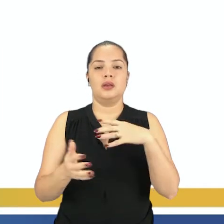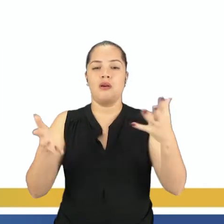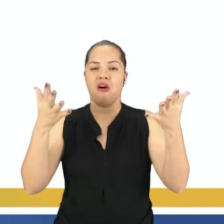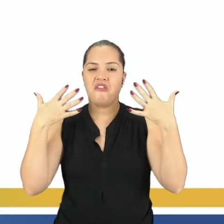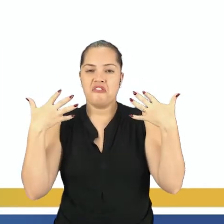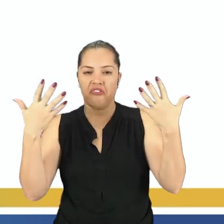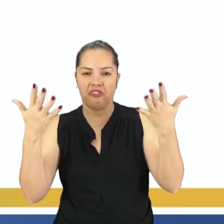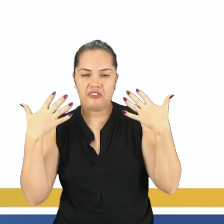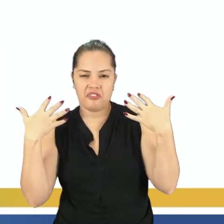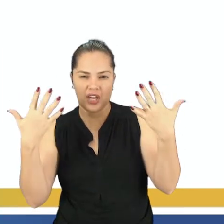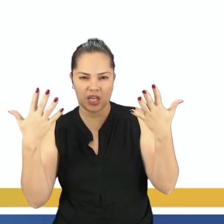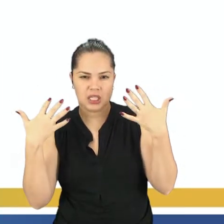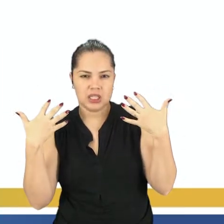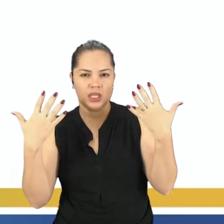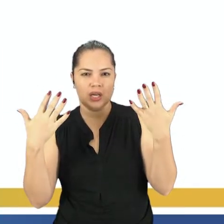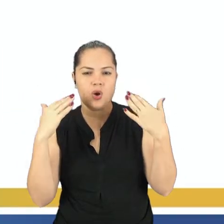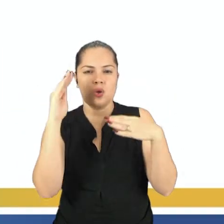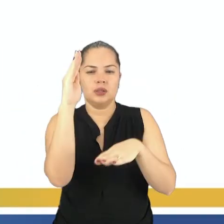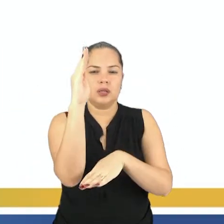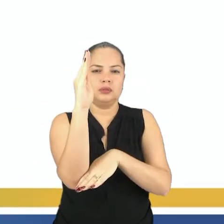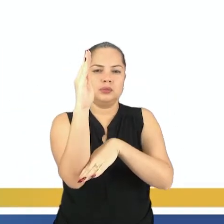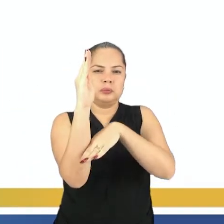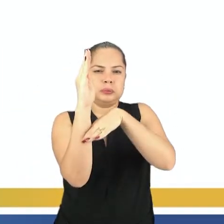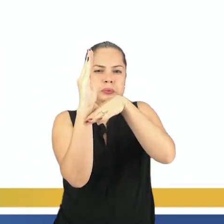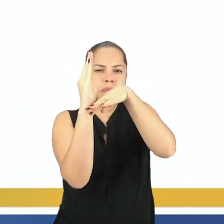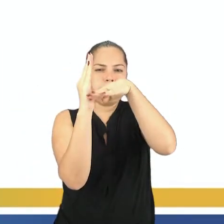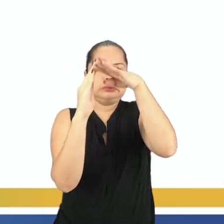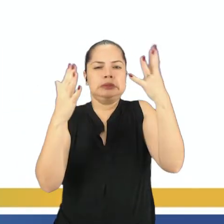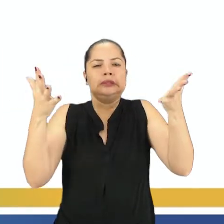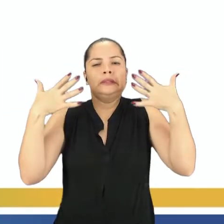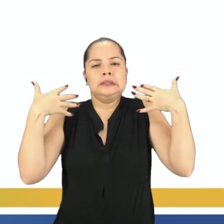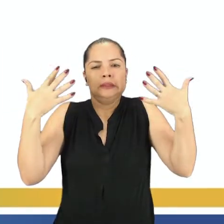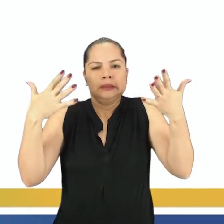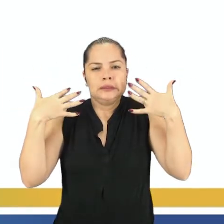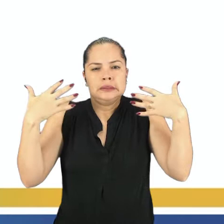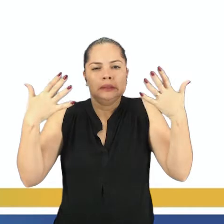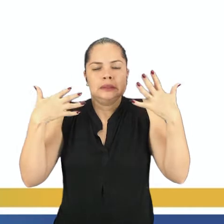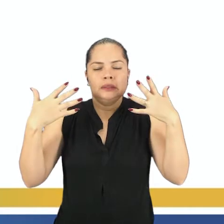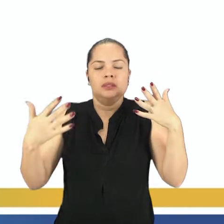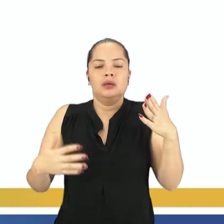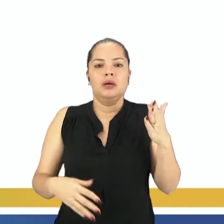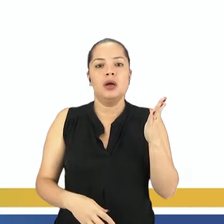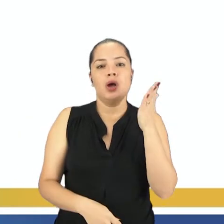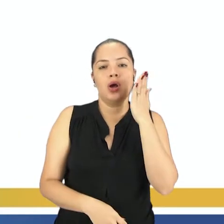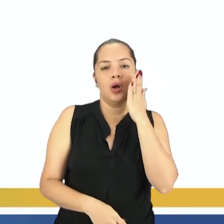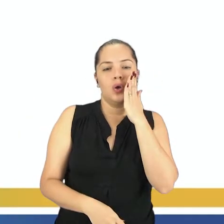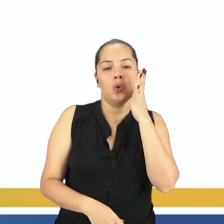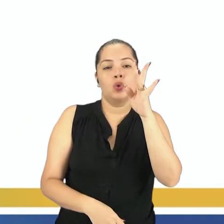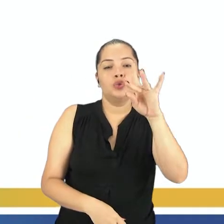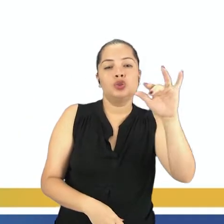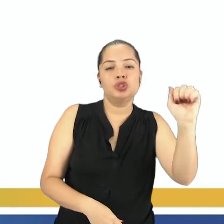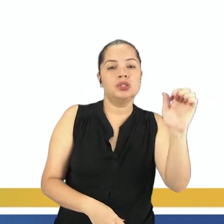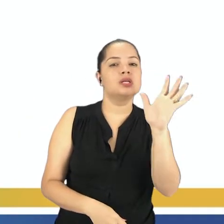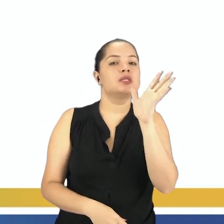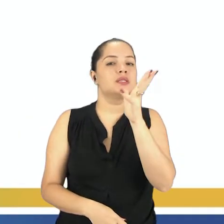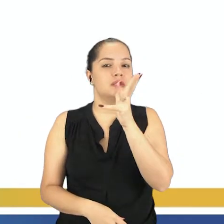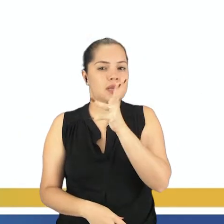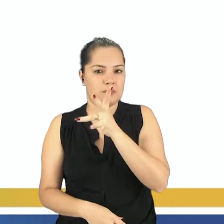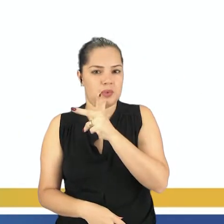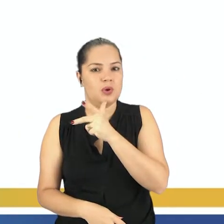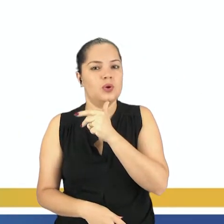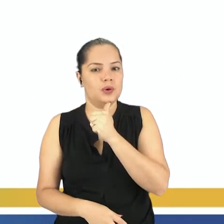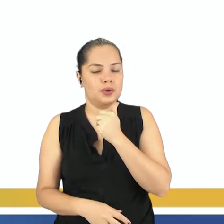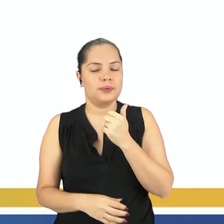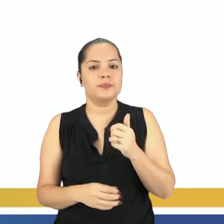tá? O verão ele é caracterizado por temperaturas elevadas e dias mais longos, porque lembre-se, o verão, por exemplo, digamos que o hemisfério norte